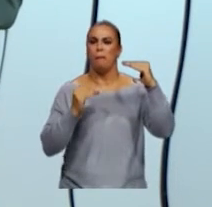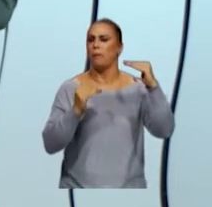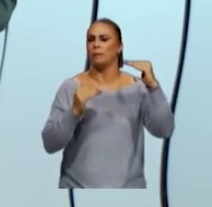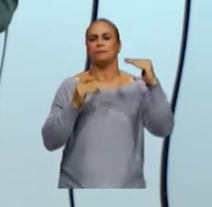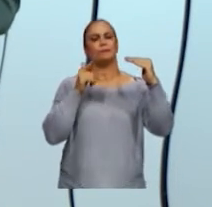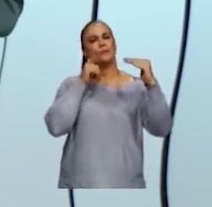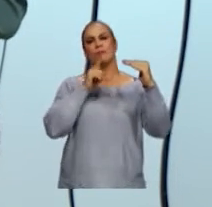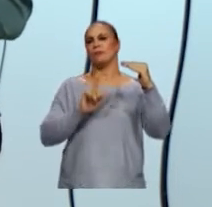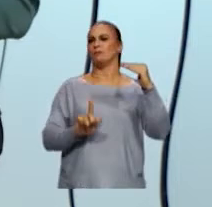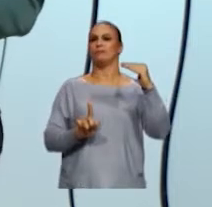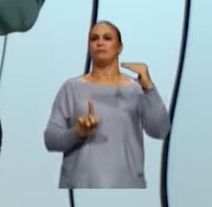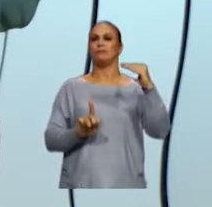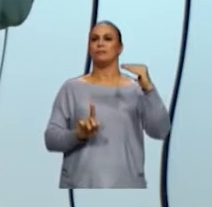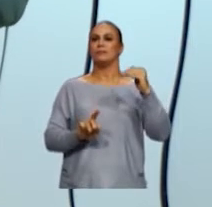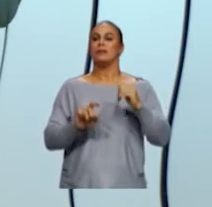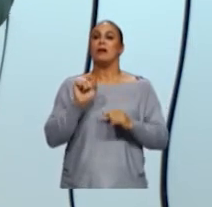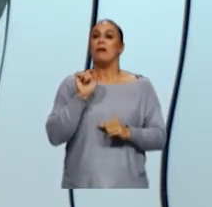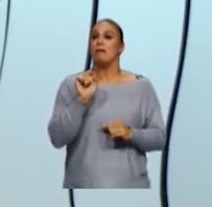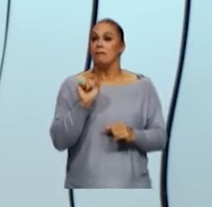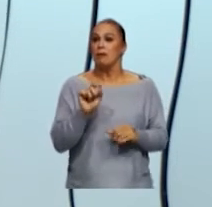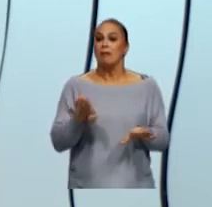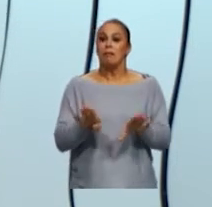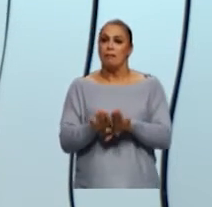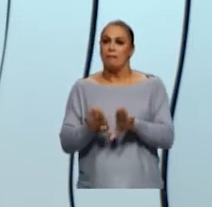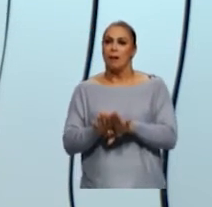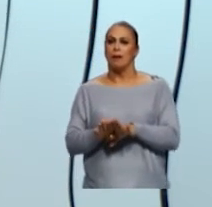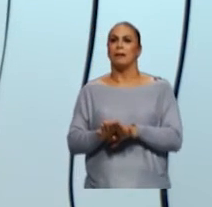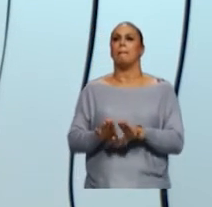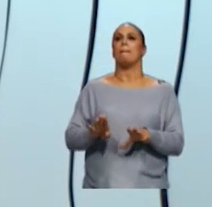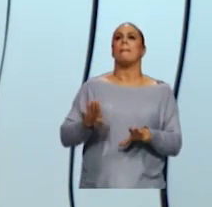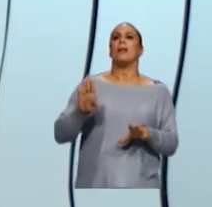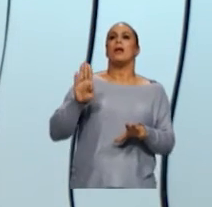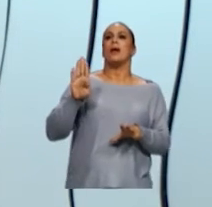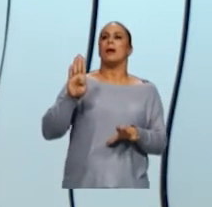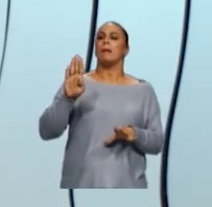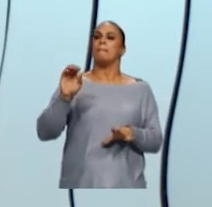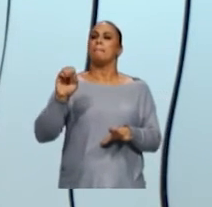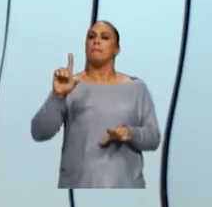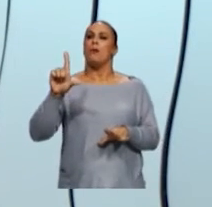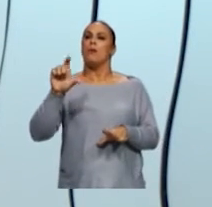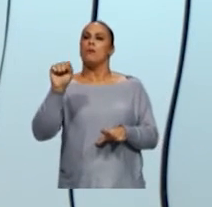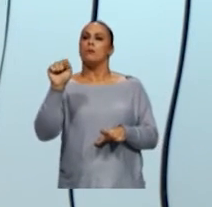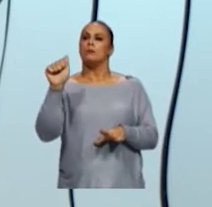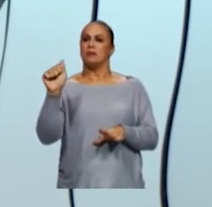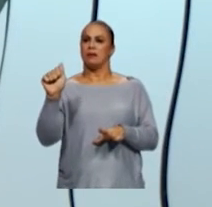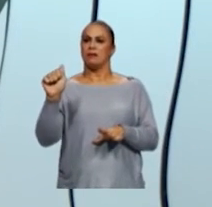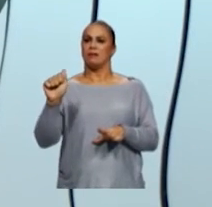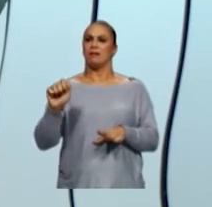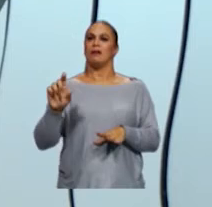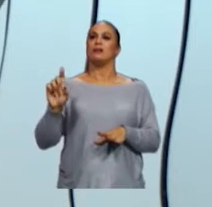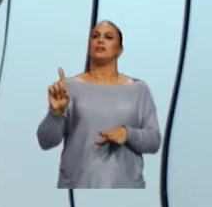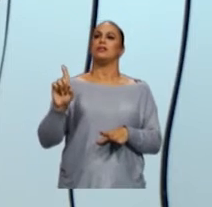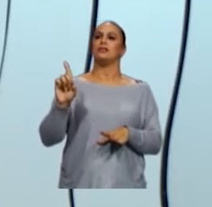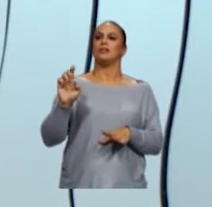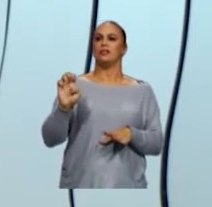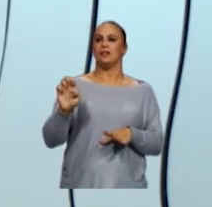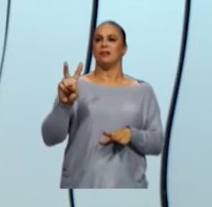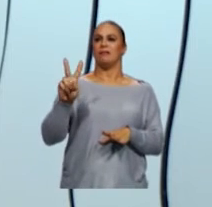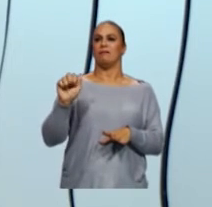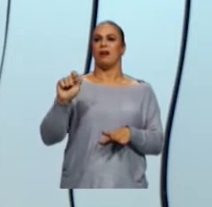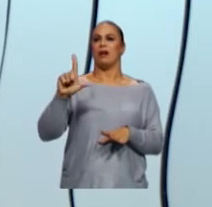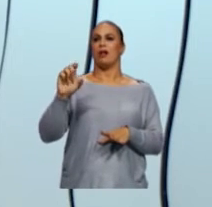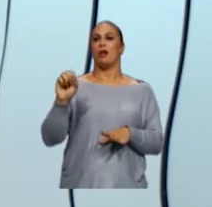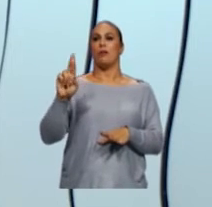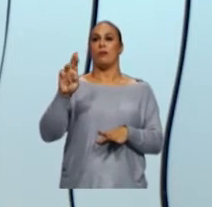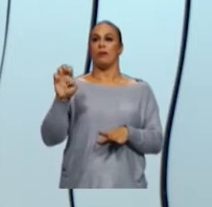também. As bolsas de valores, né, é uma característica, a negociação é feita e aí a moeda,